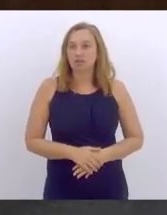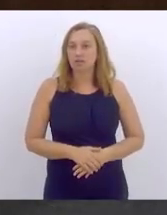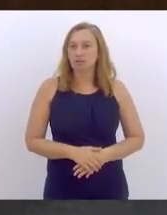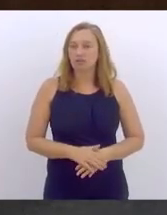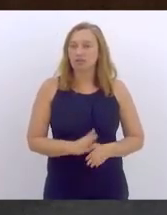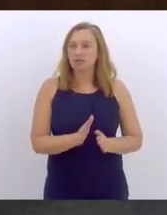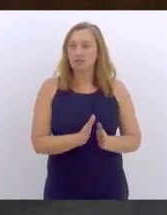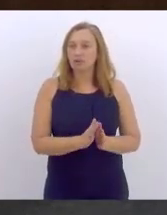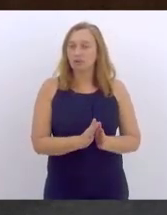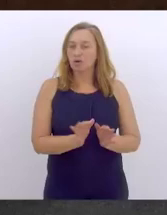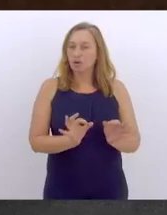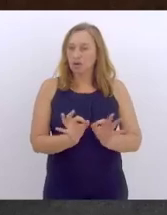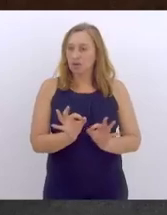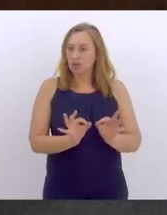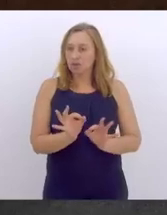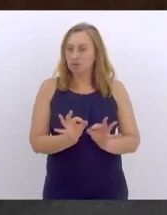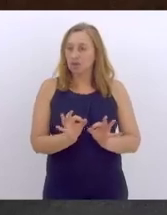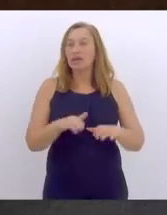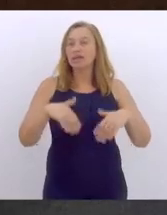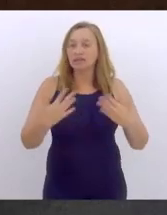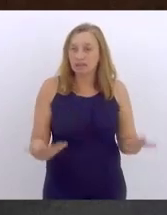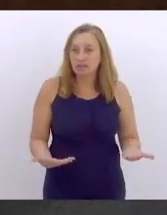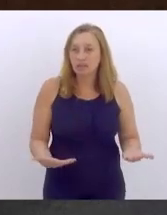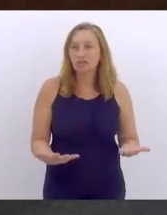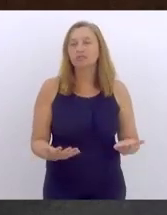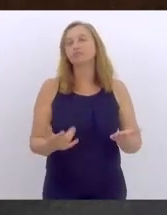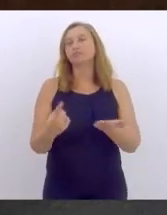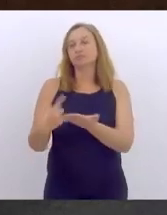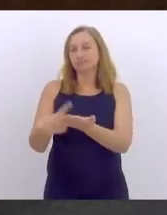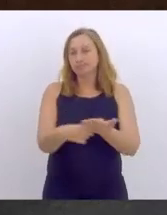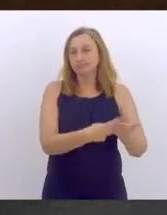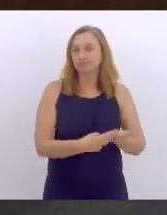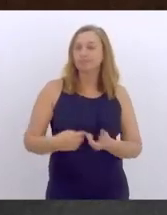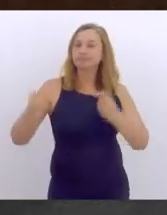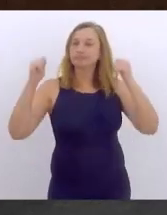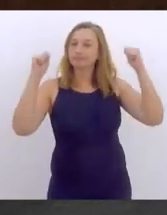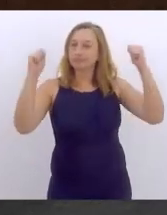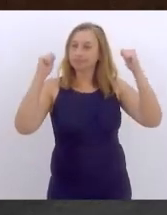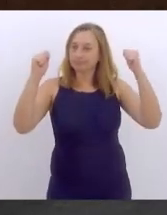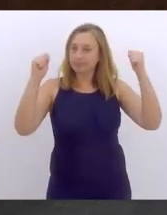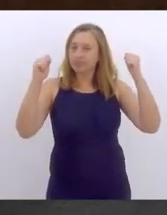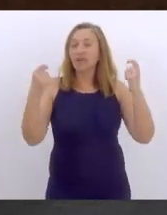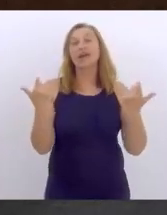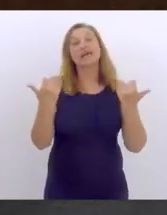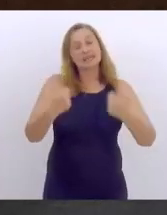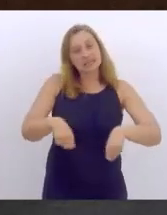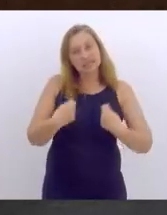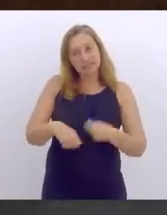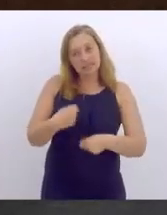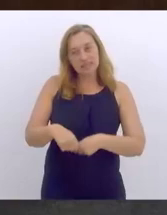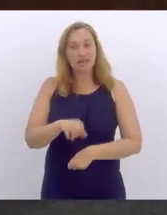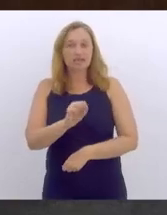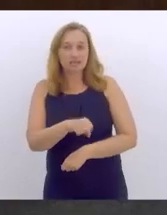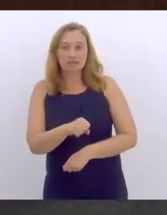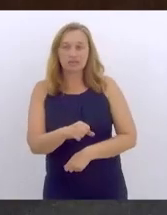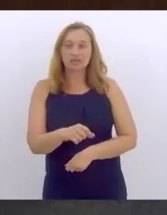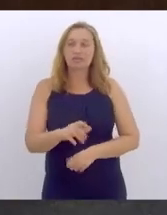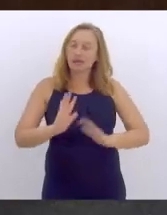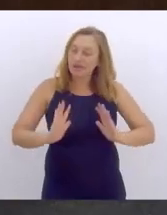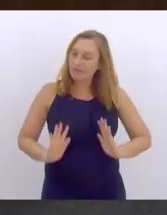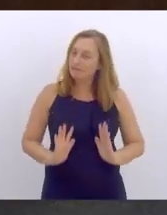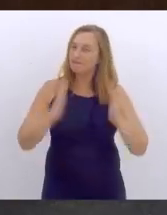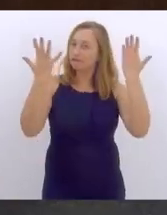inorgânica. Então, as torcidas organizadas são uma necessidade para que a